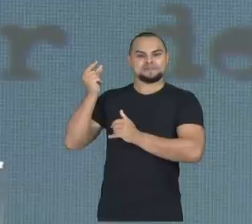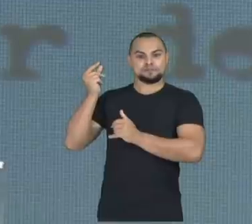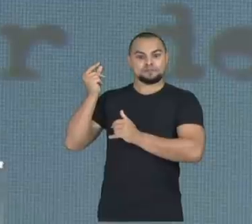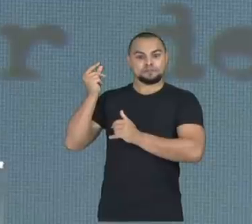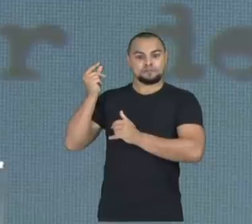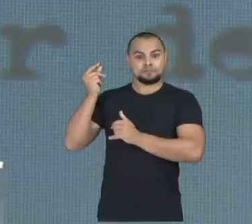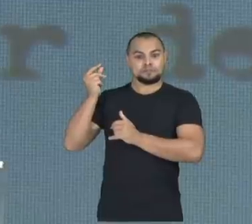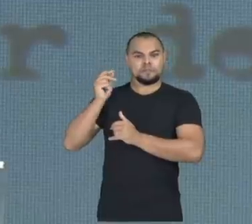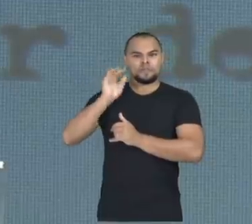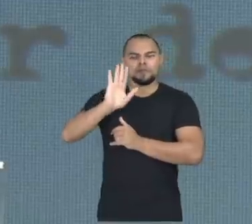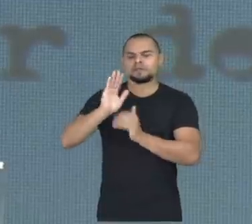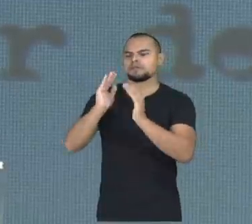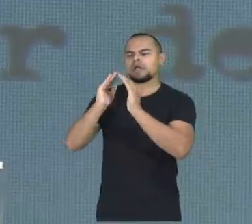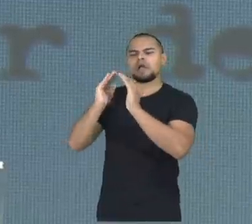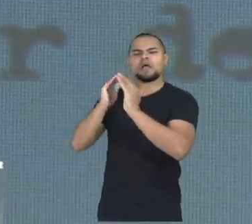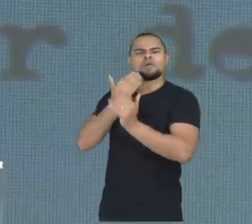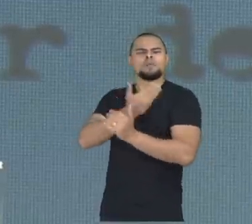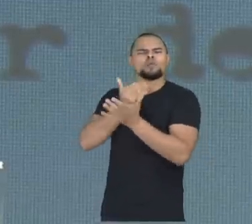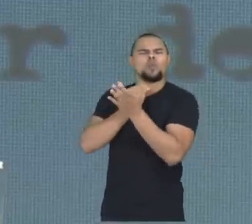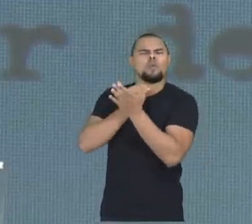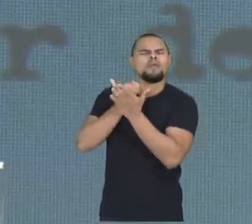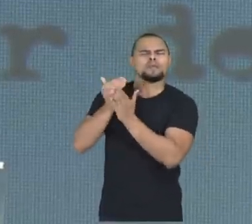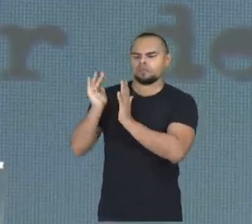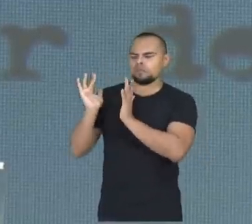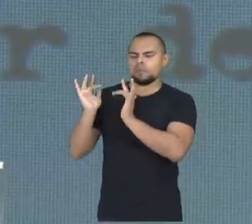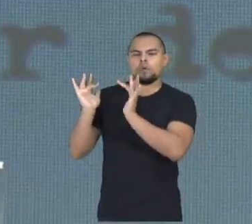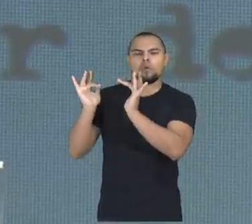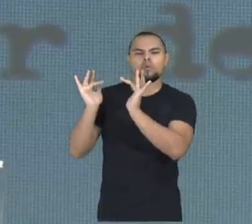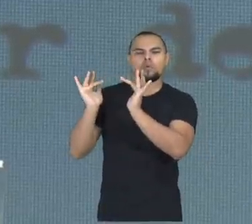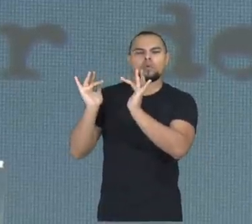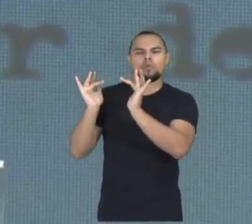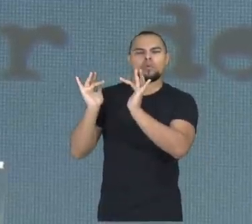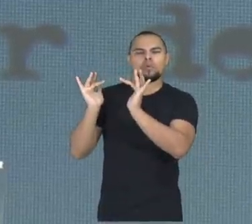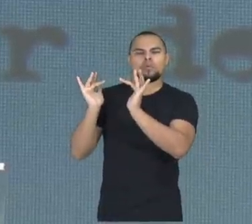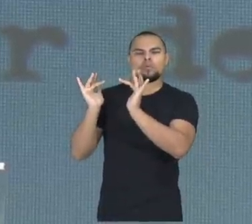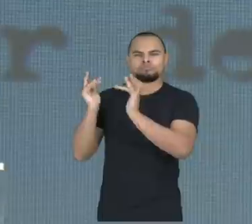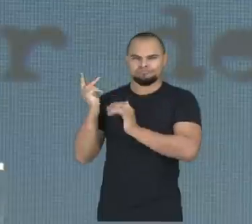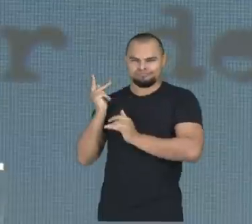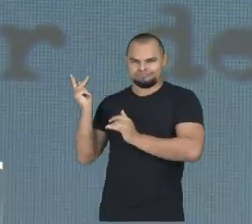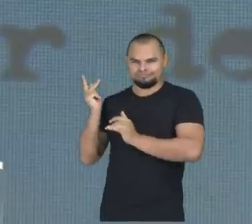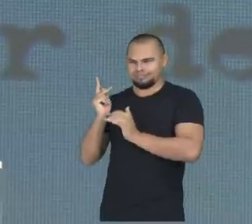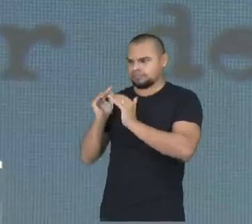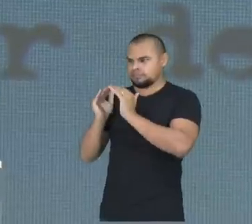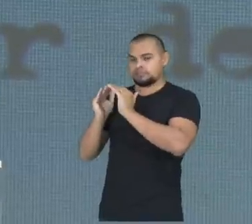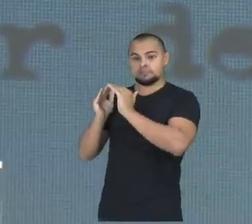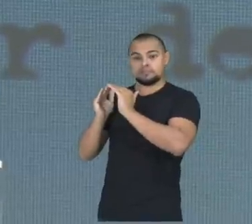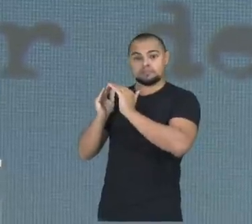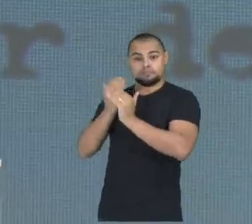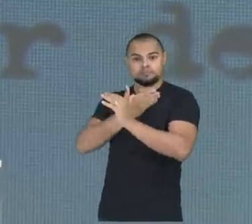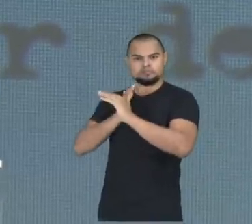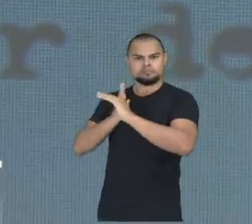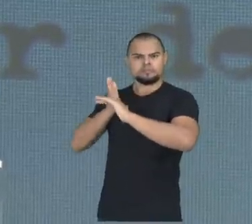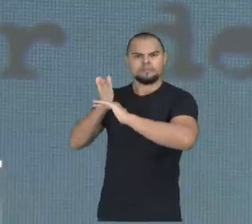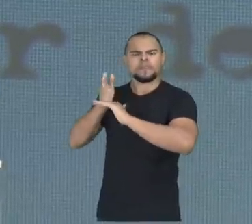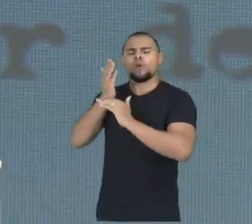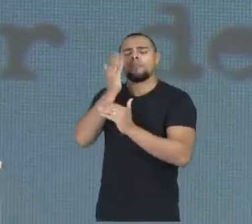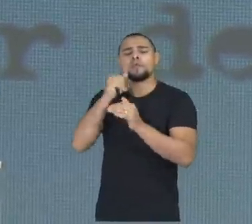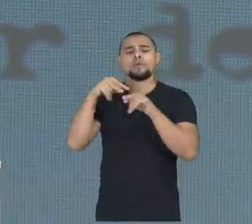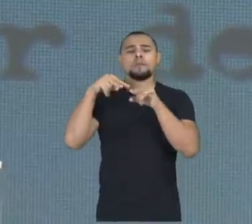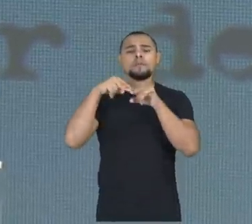gente estava ali no início do namoro e um amigo meu, comendo uma